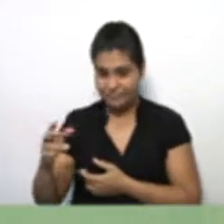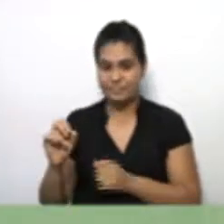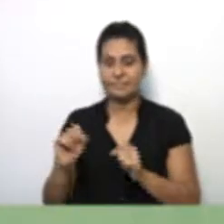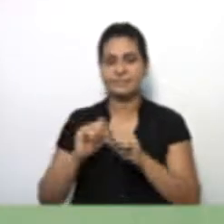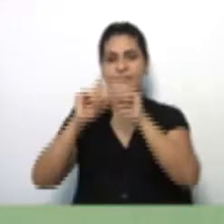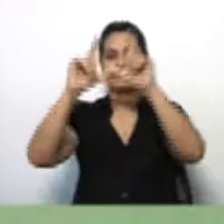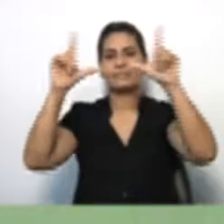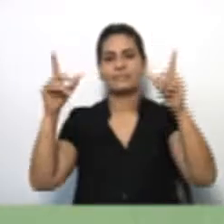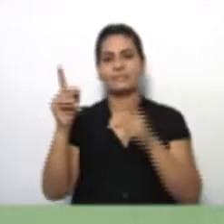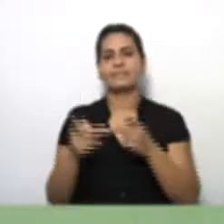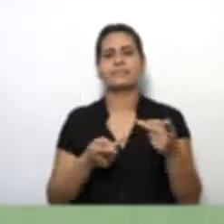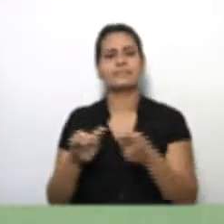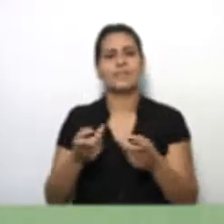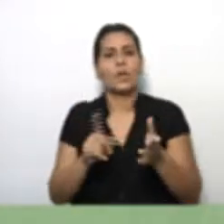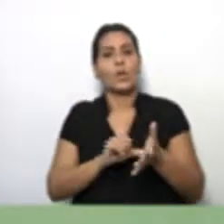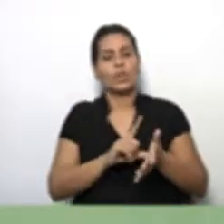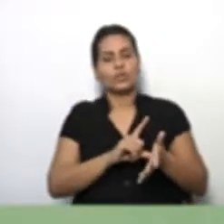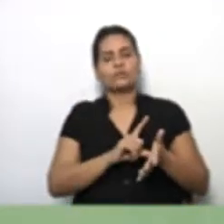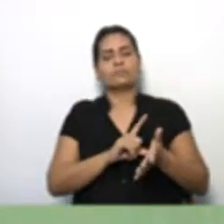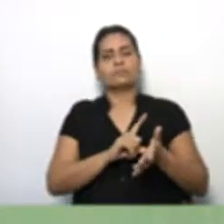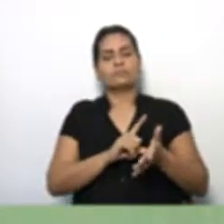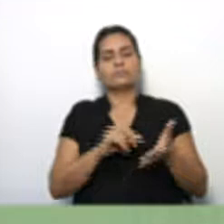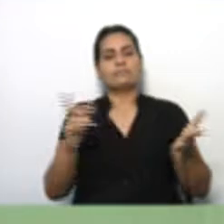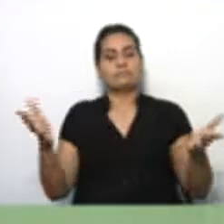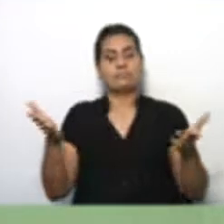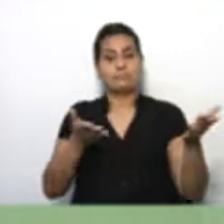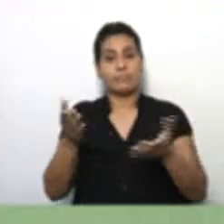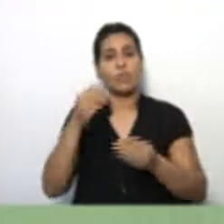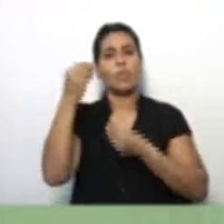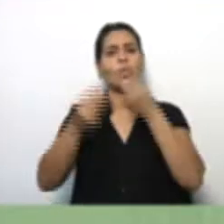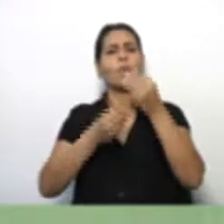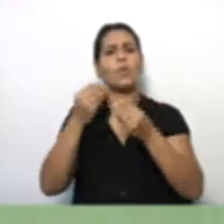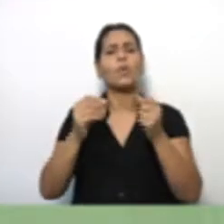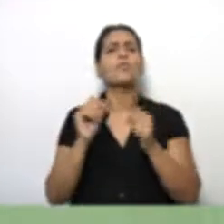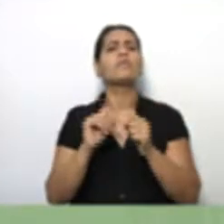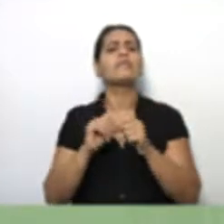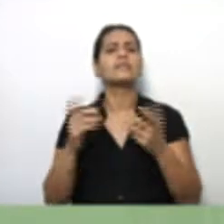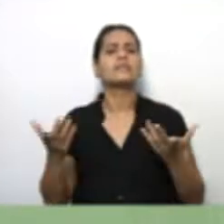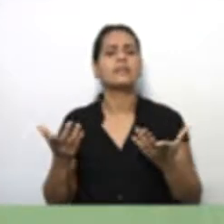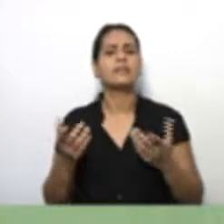Você começa a planejar hoje, antecipadamente. A forma como você vai